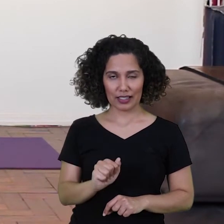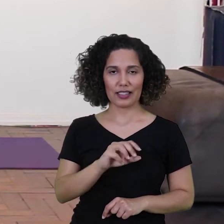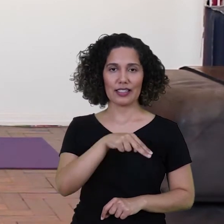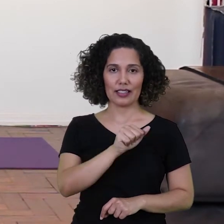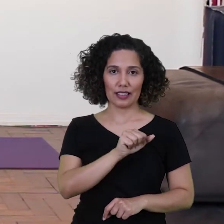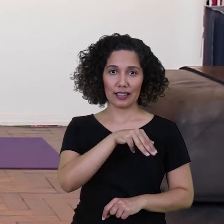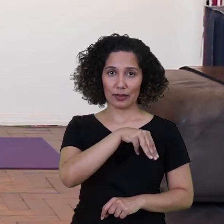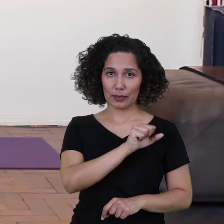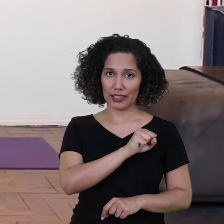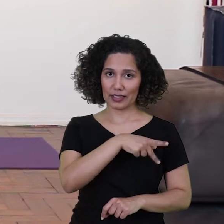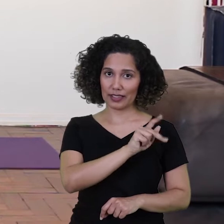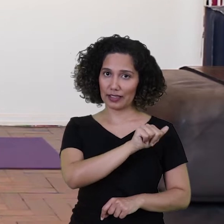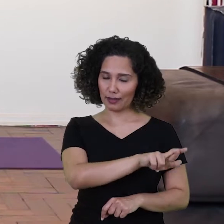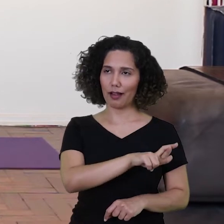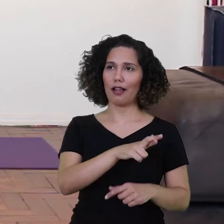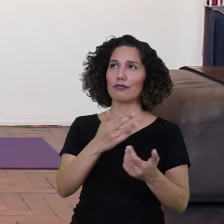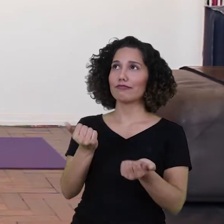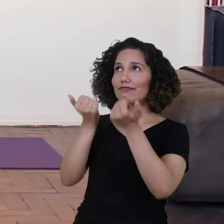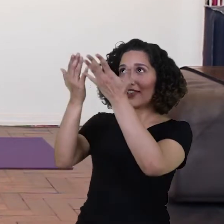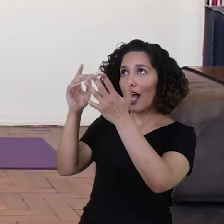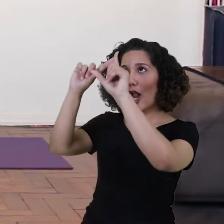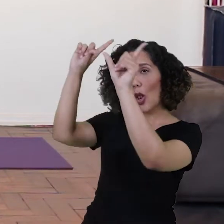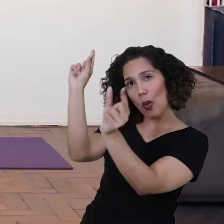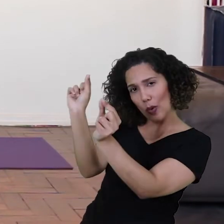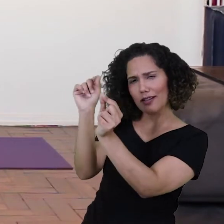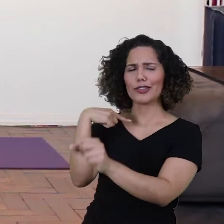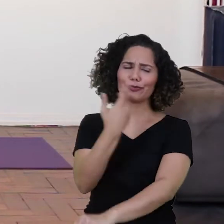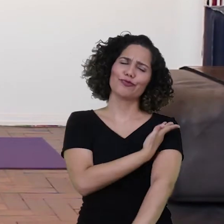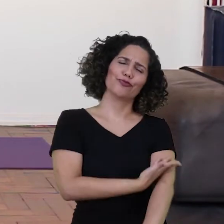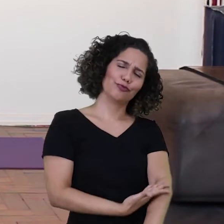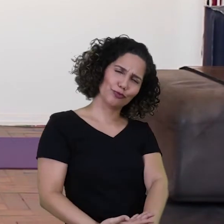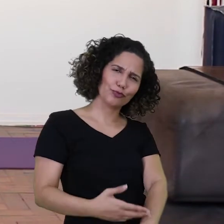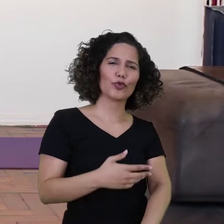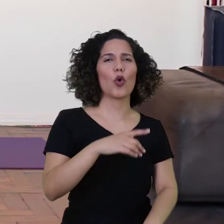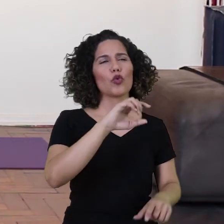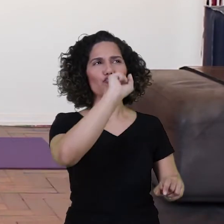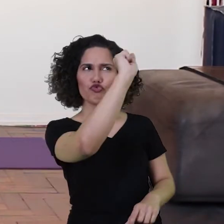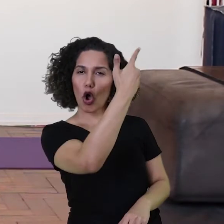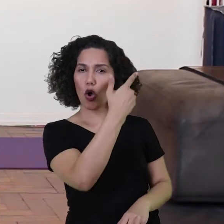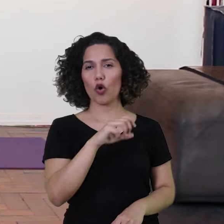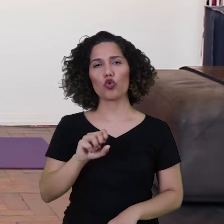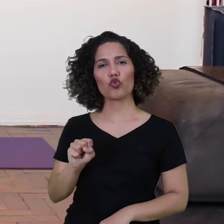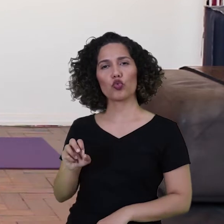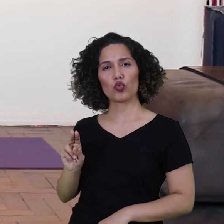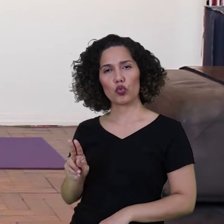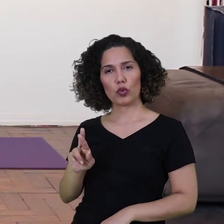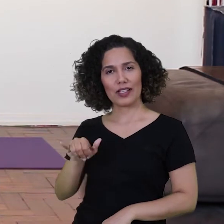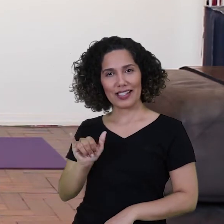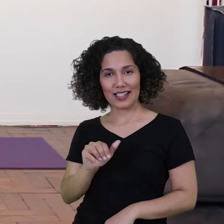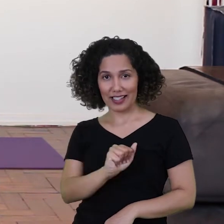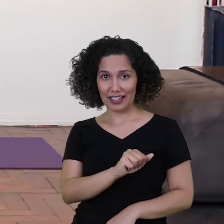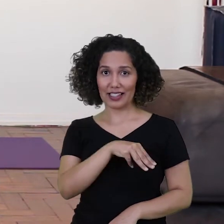é saudação à lua. A gente está bem acostumado a fazer saudação ao sol, que é o Surya Namaskar. E tem pouca gente que